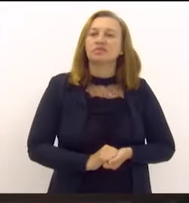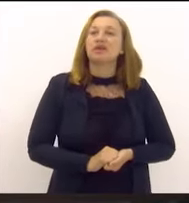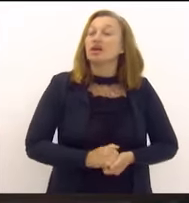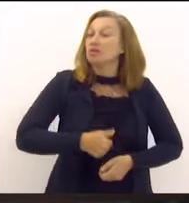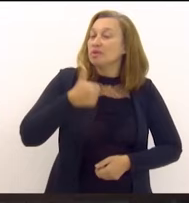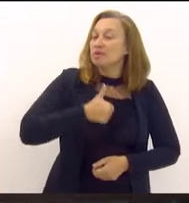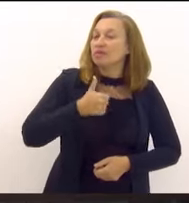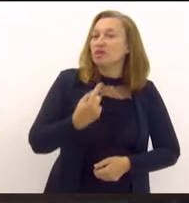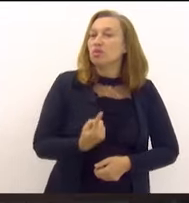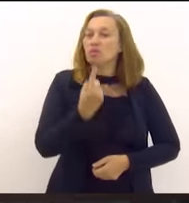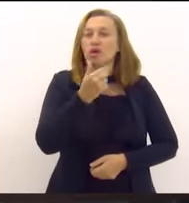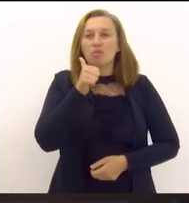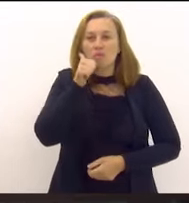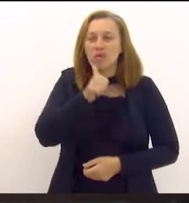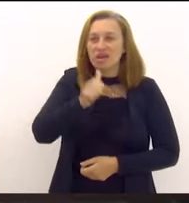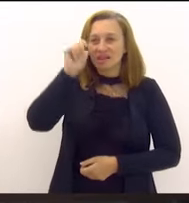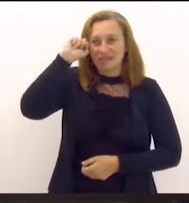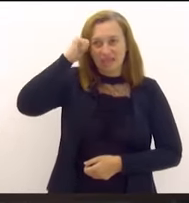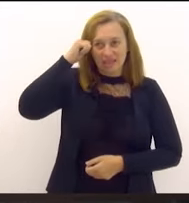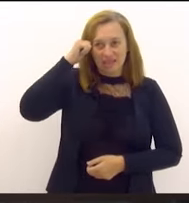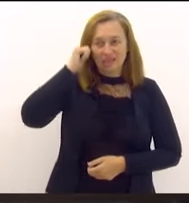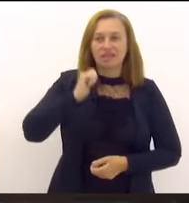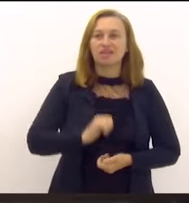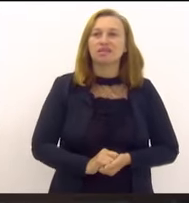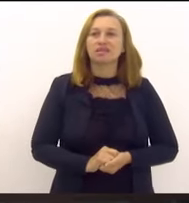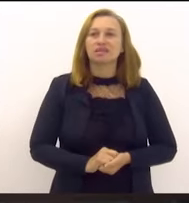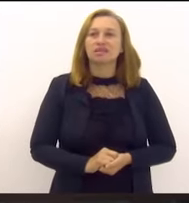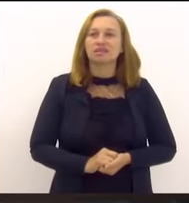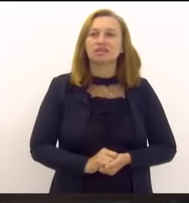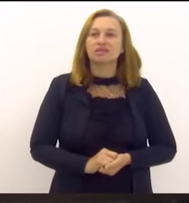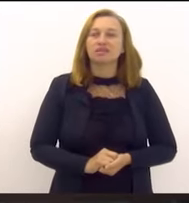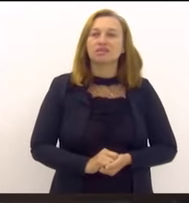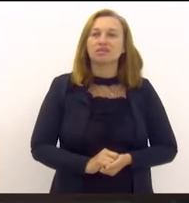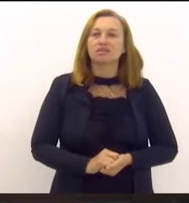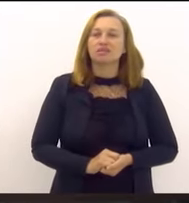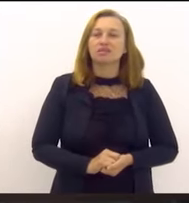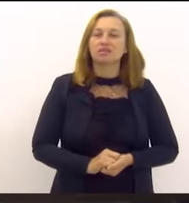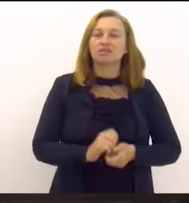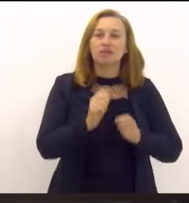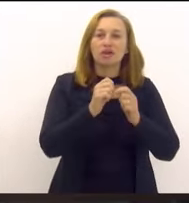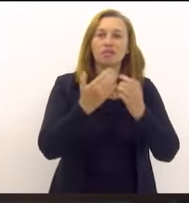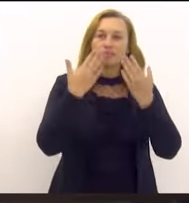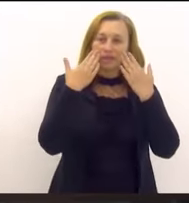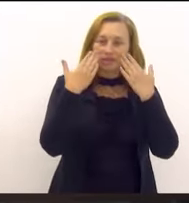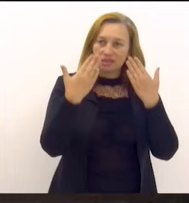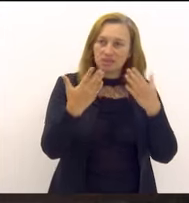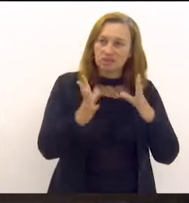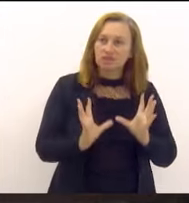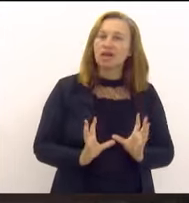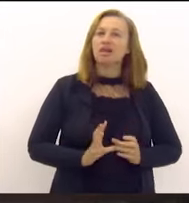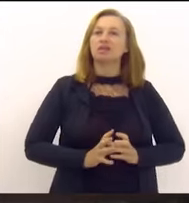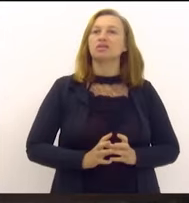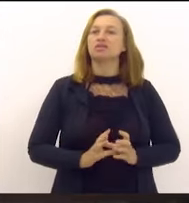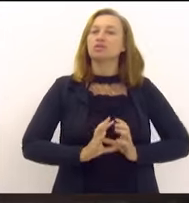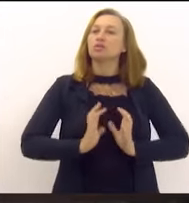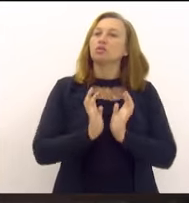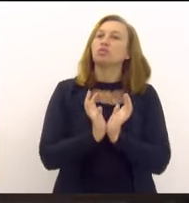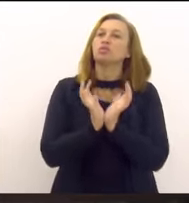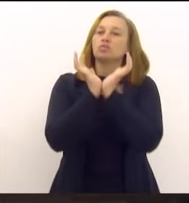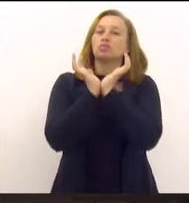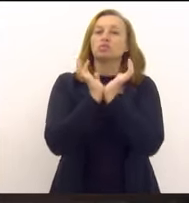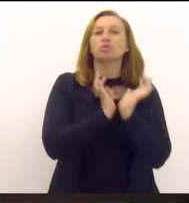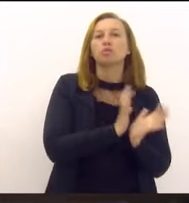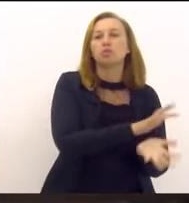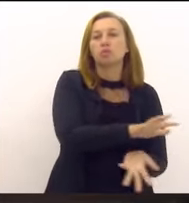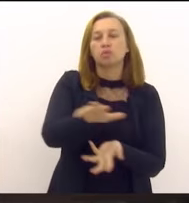uma mulher, e uma mulher negra, foi a comentarista de uma grande e importante Copa,